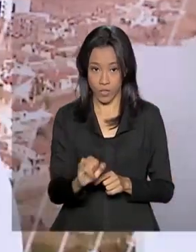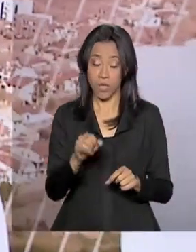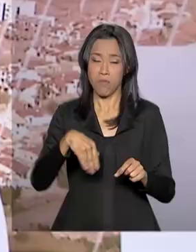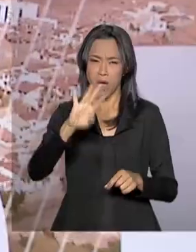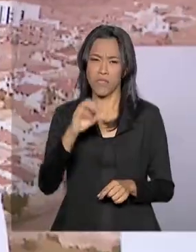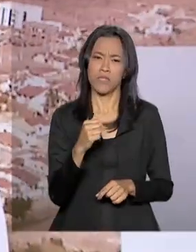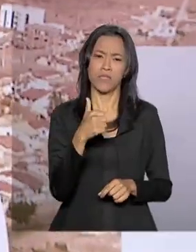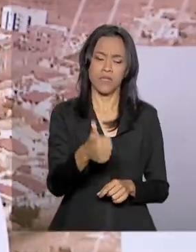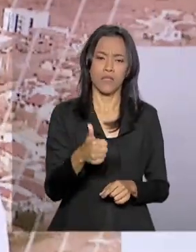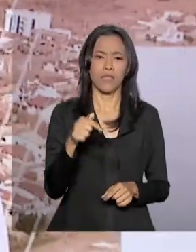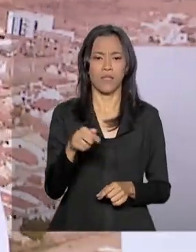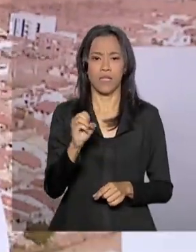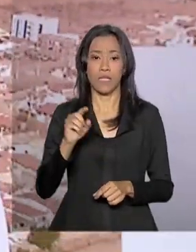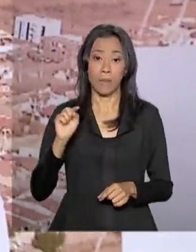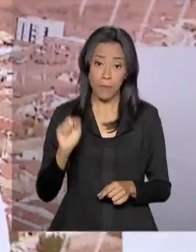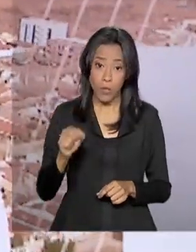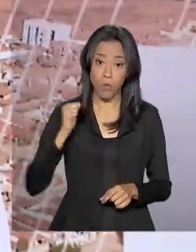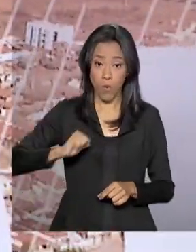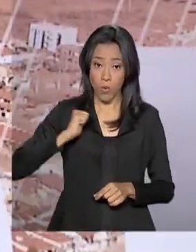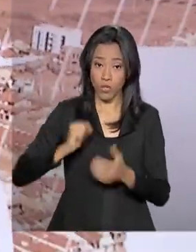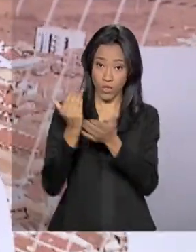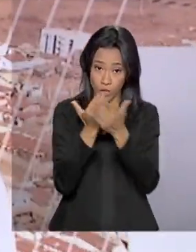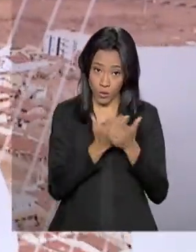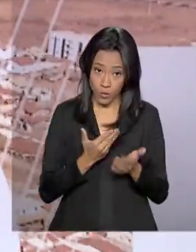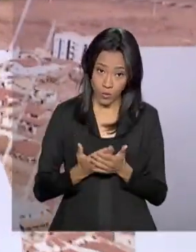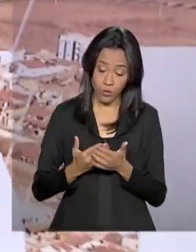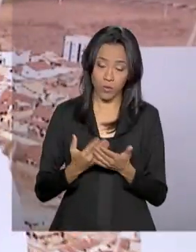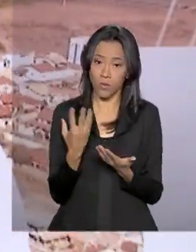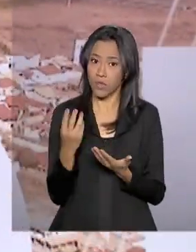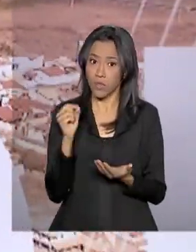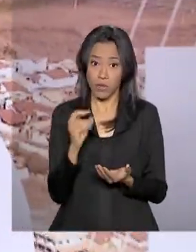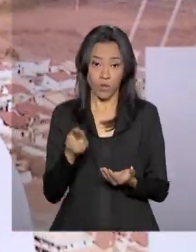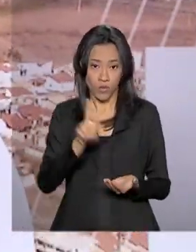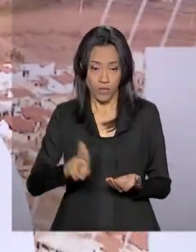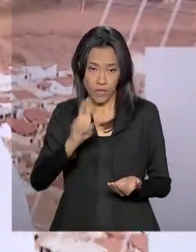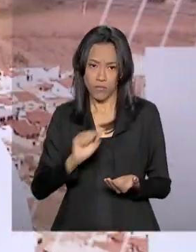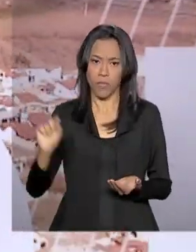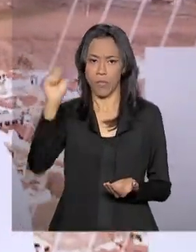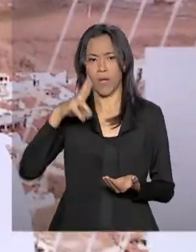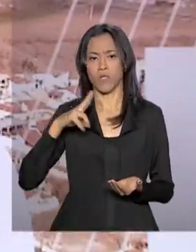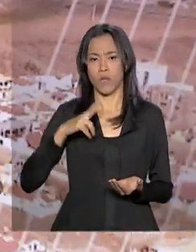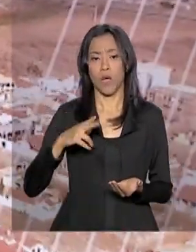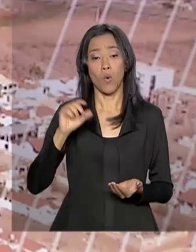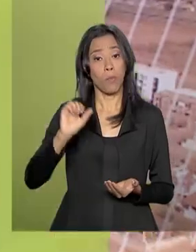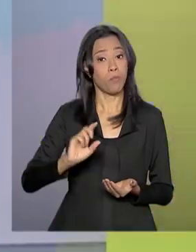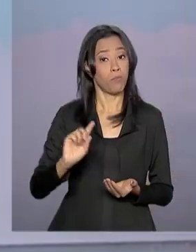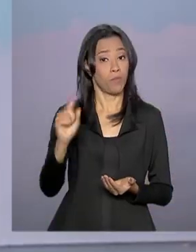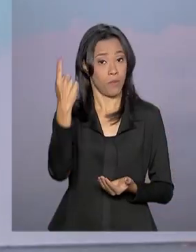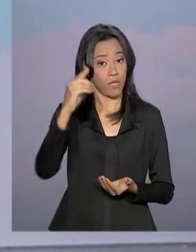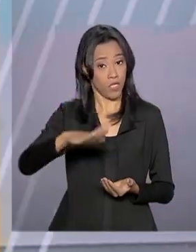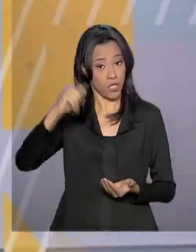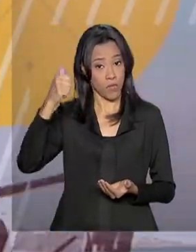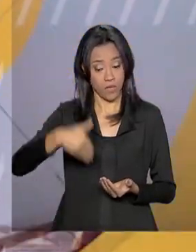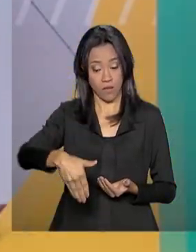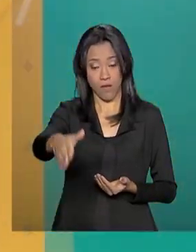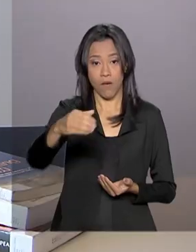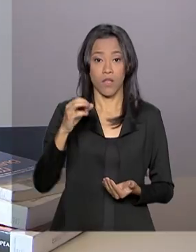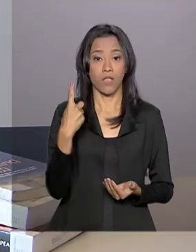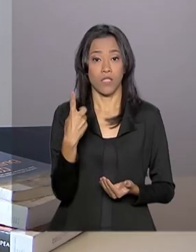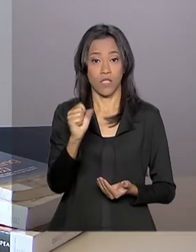em mais de mil instituições particulares de ensino superior. O resultado da primeira chamada sai agora, no dia 18 de junho.